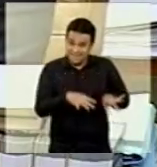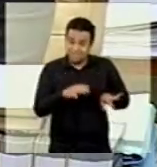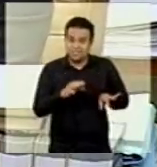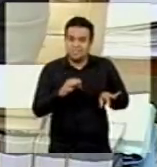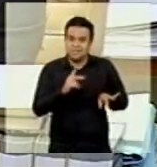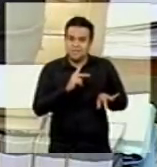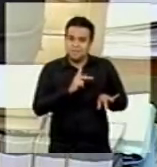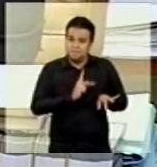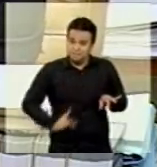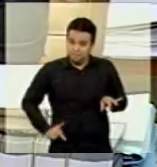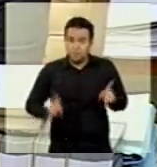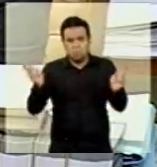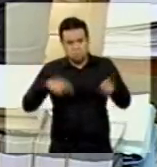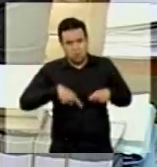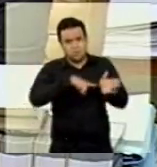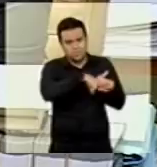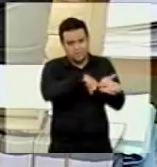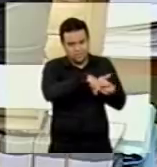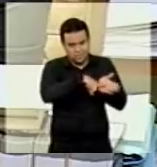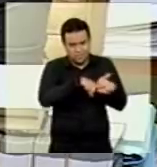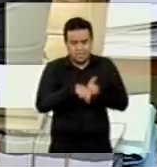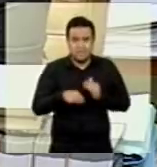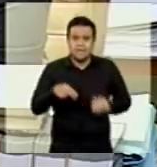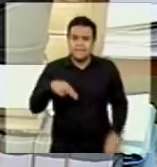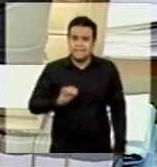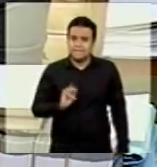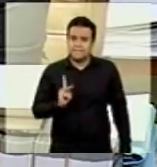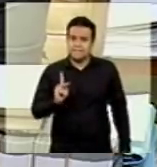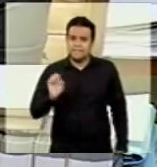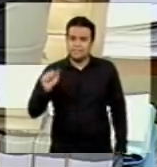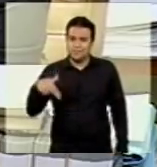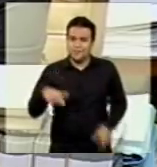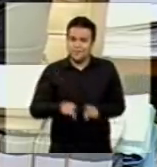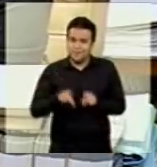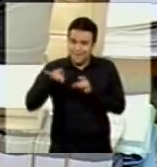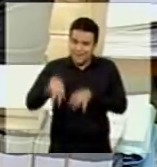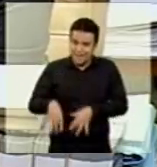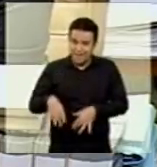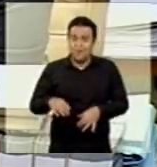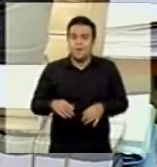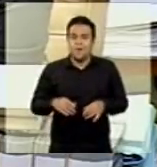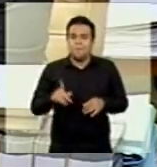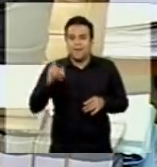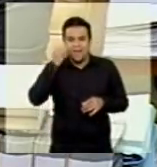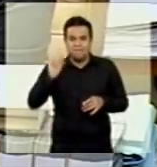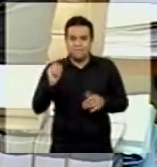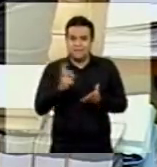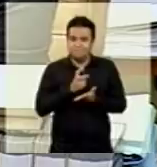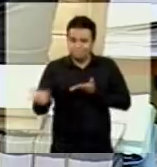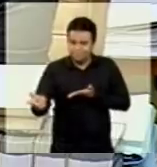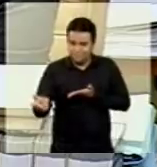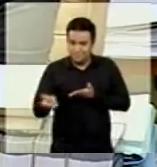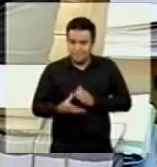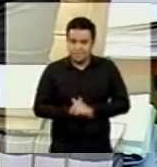eles podem ser investigados. O presidente Nixon, por exemplo, renunciou ao mandato para não sofrer o impeachment. No